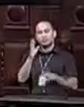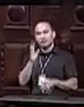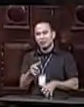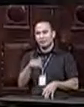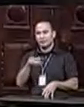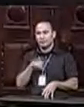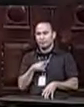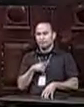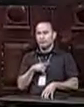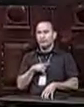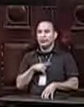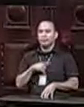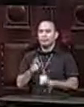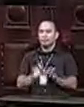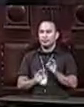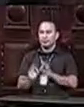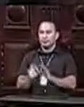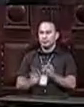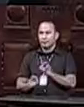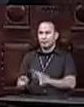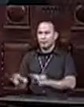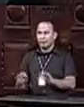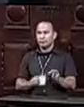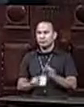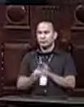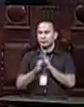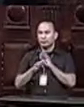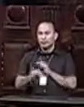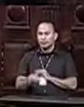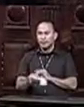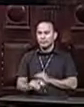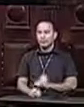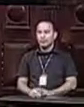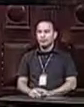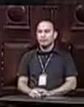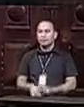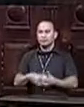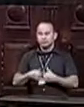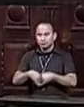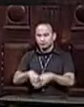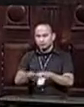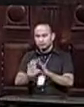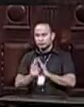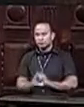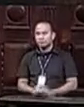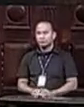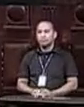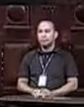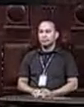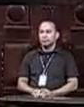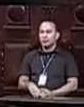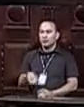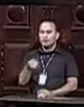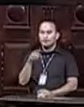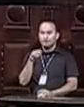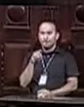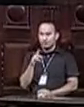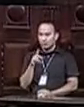existe, já está regulamentado em lei. Na verdade, trata-se apenas de um prolongamento desta